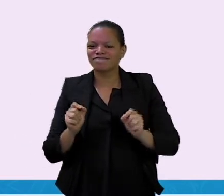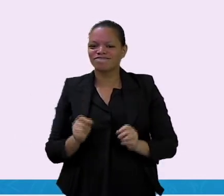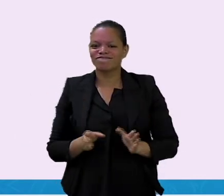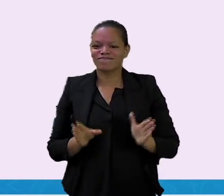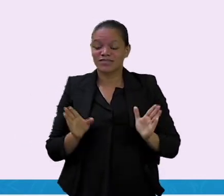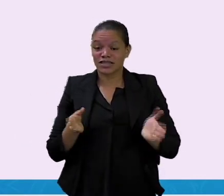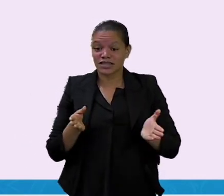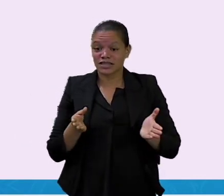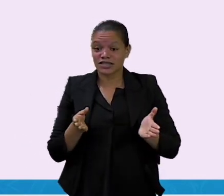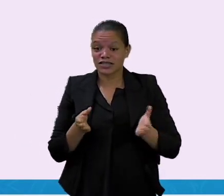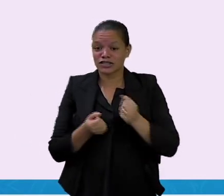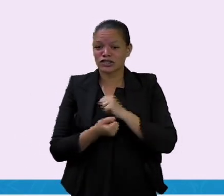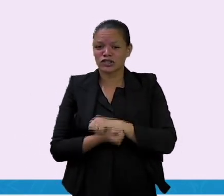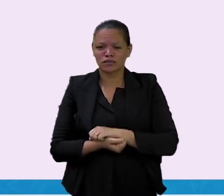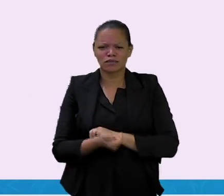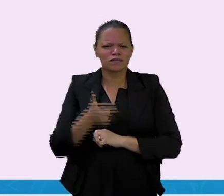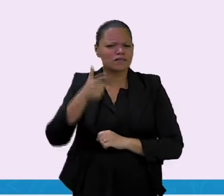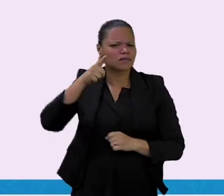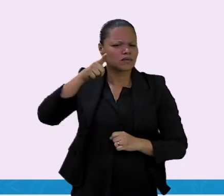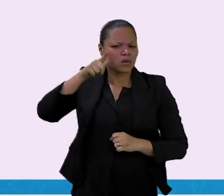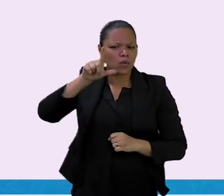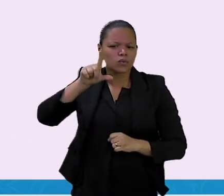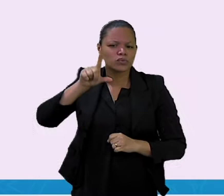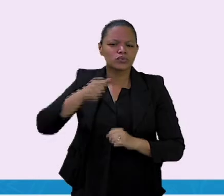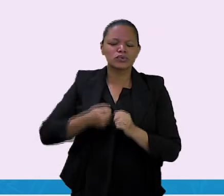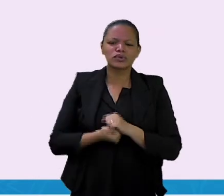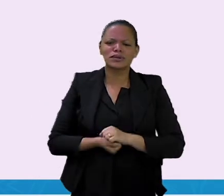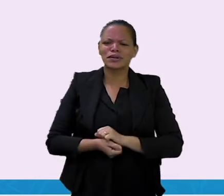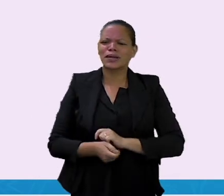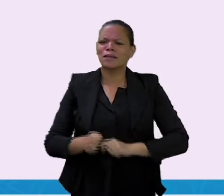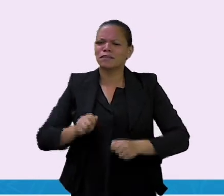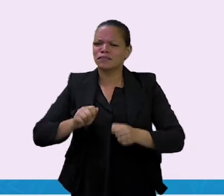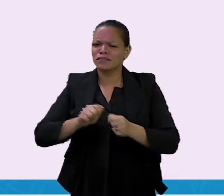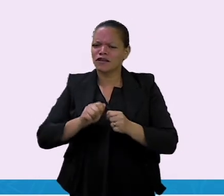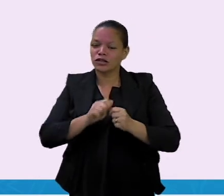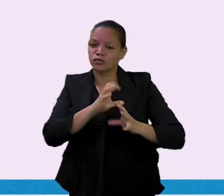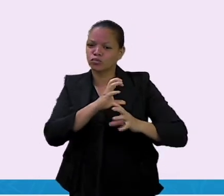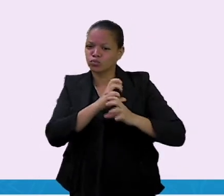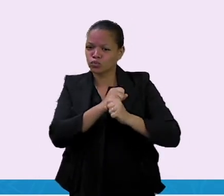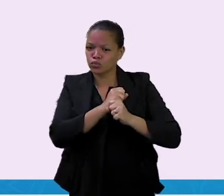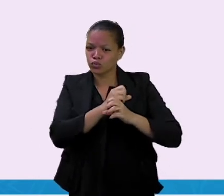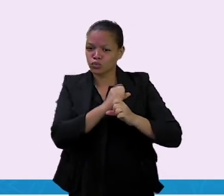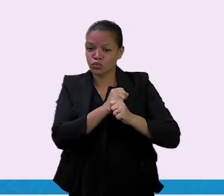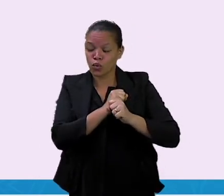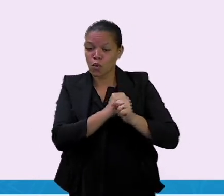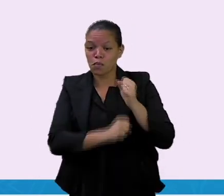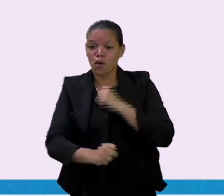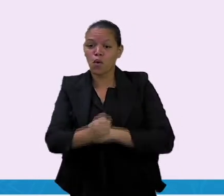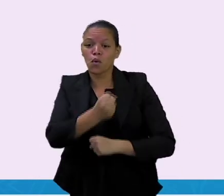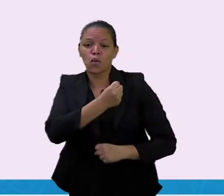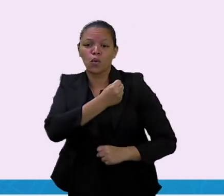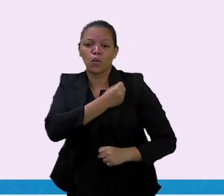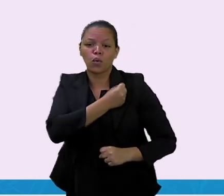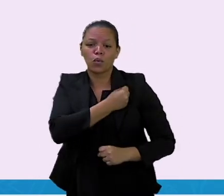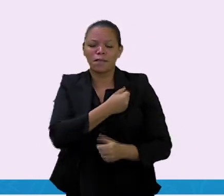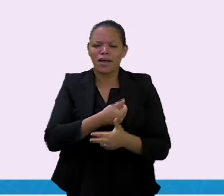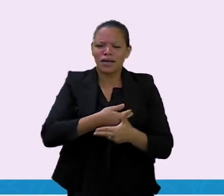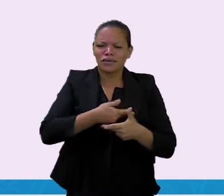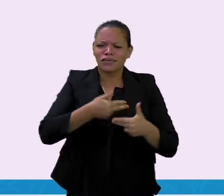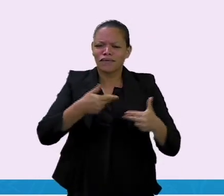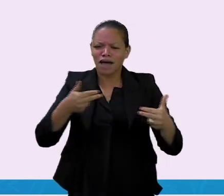certo? Então, sempre que formos fazer um cálculo com números decimais, nós vamos utilizar essa